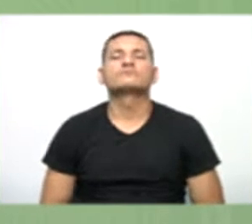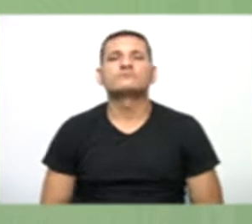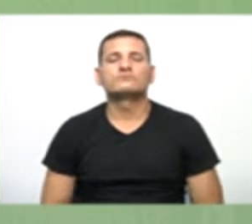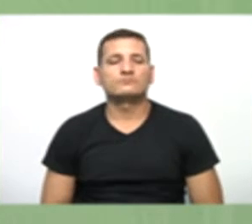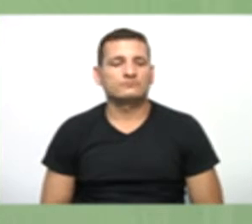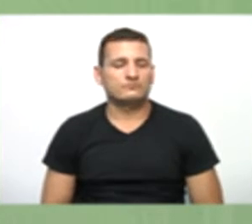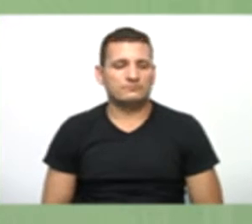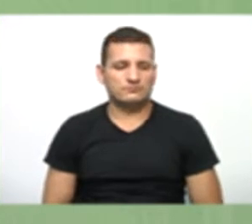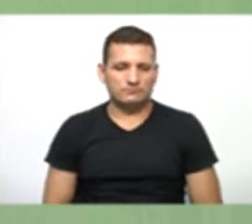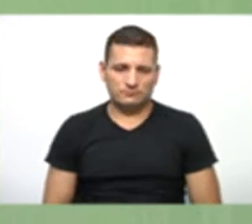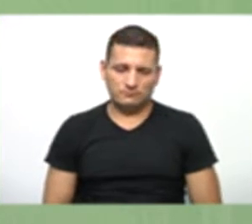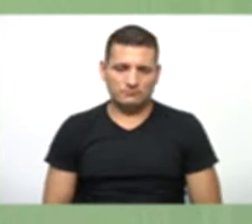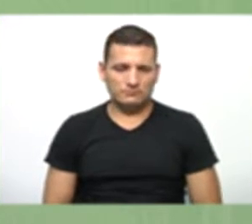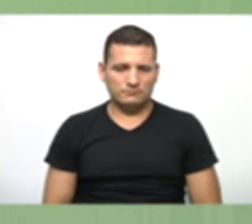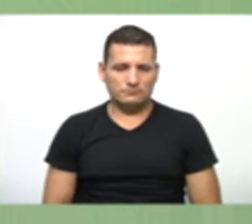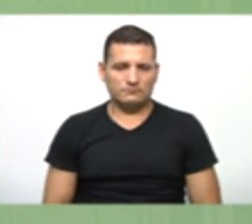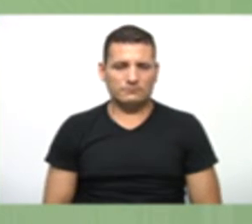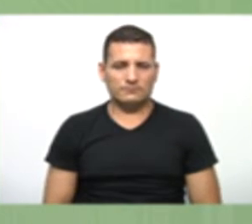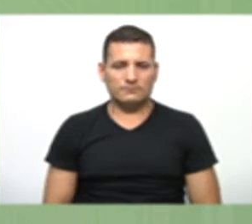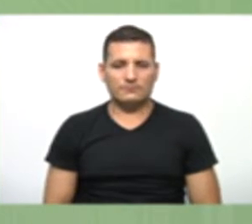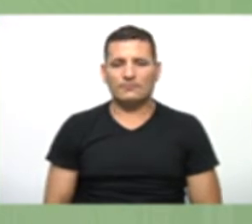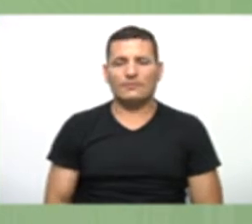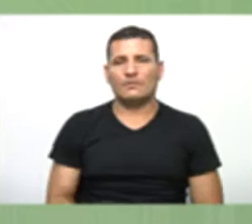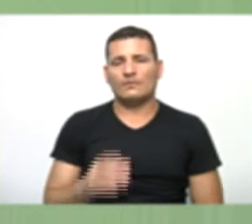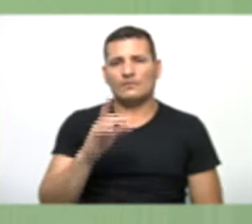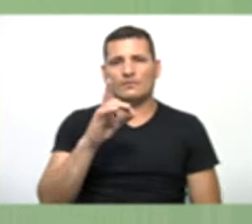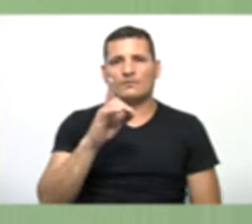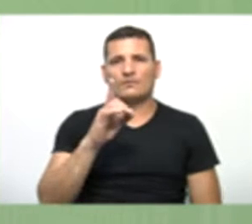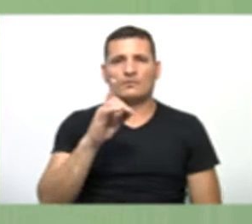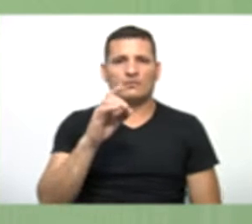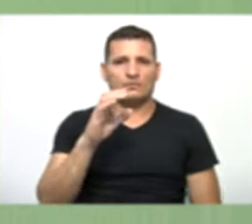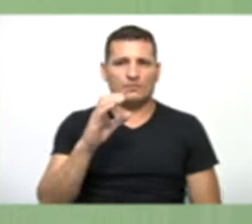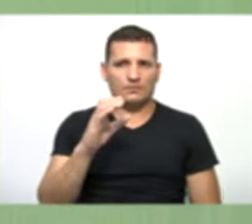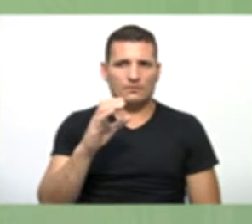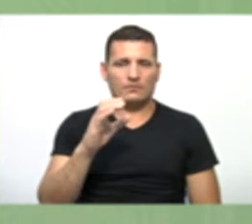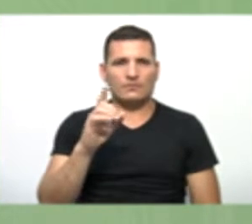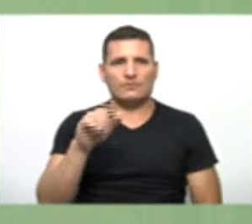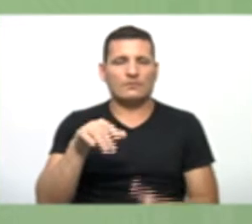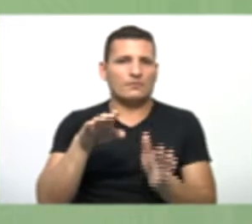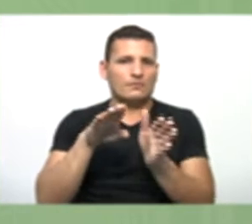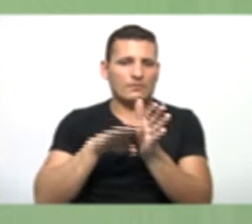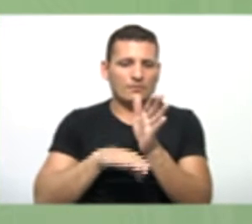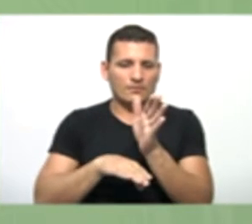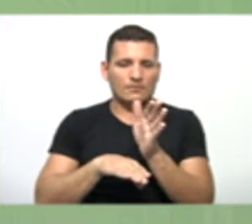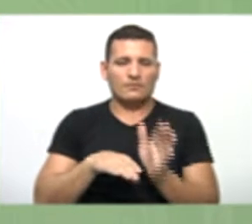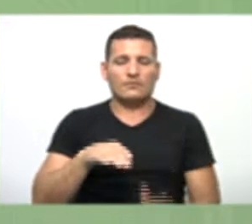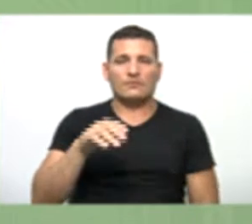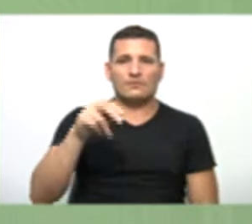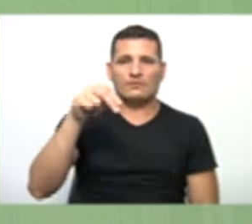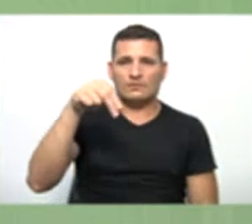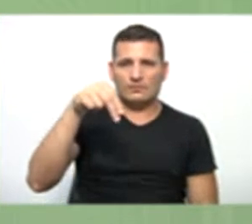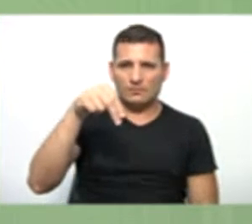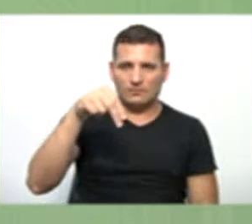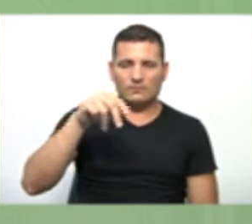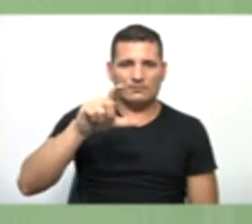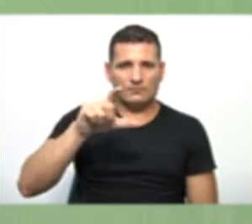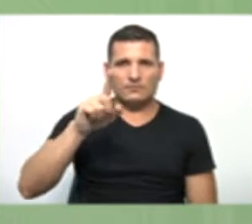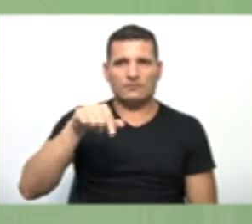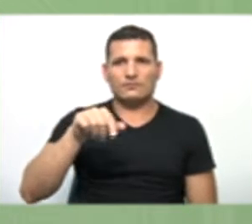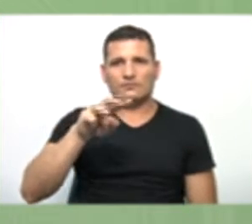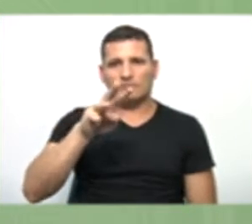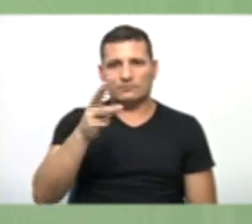nós vamos ter aqui, ó, desconto comercial. Vai ser o quê? Valor nominal, 3.000,